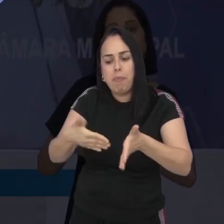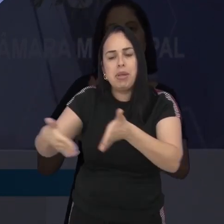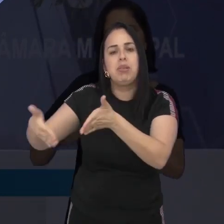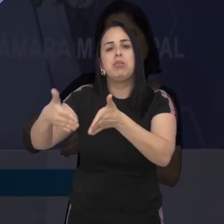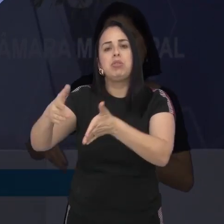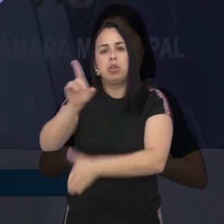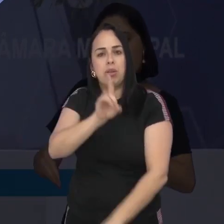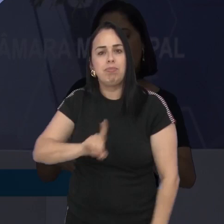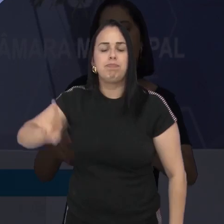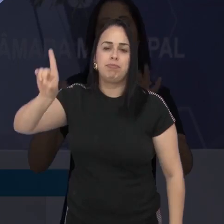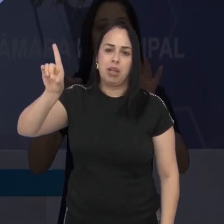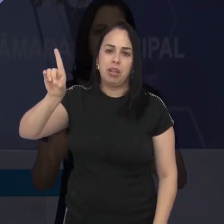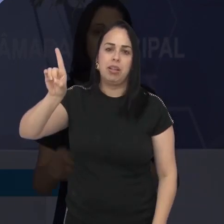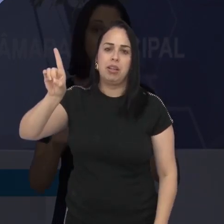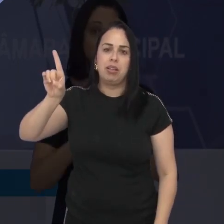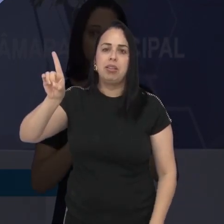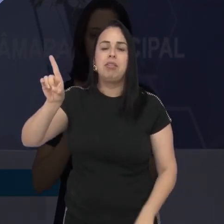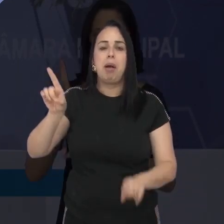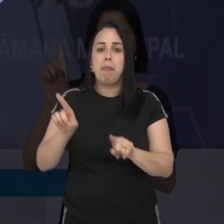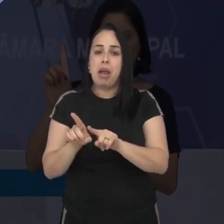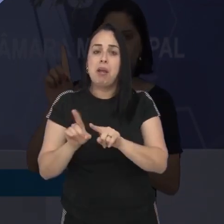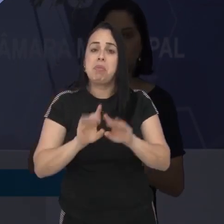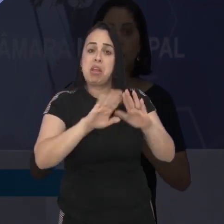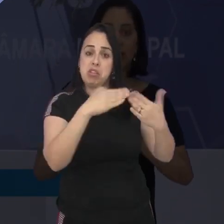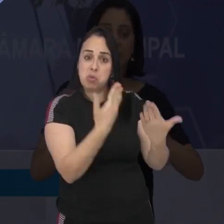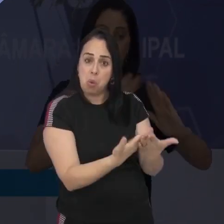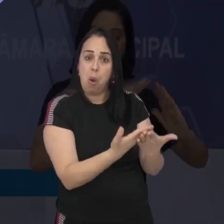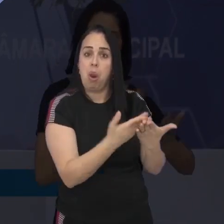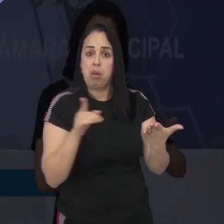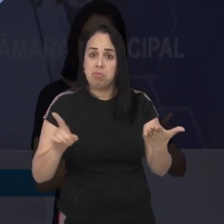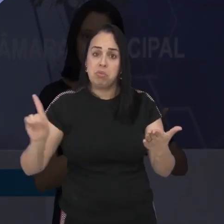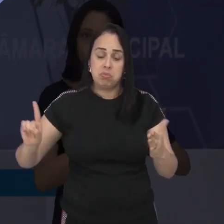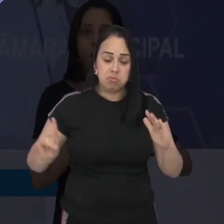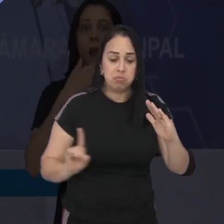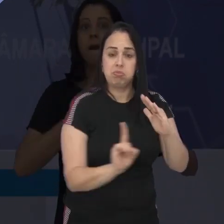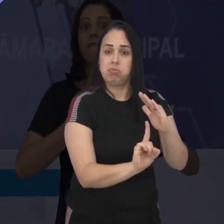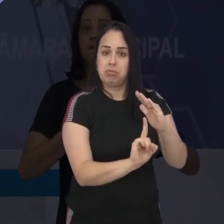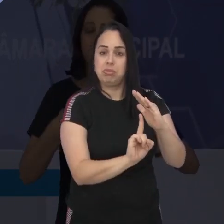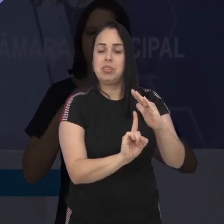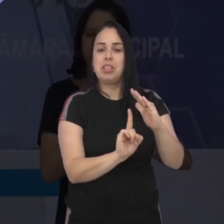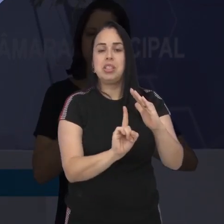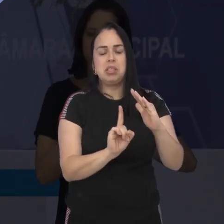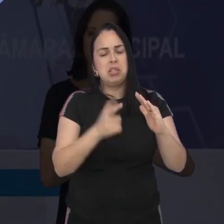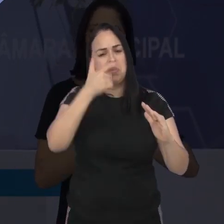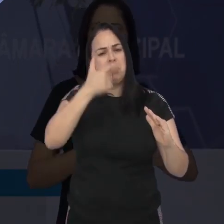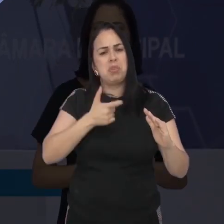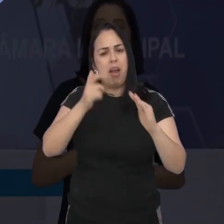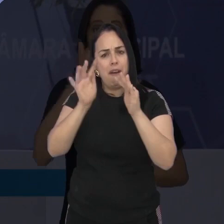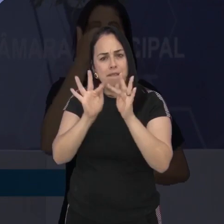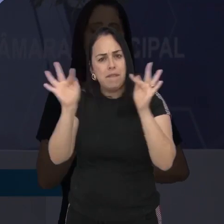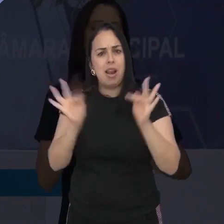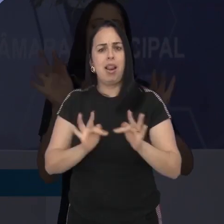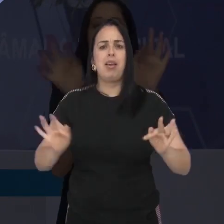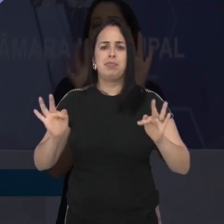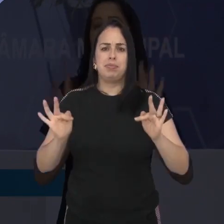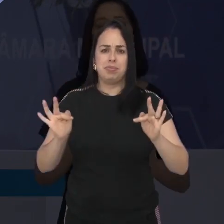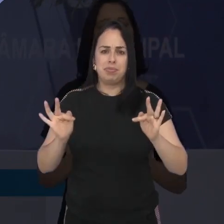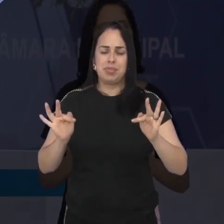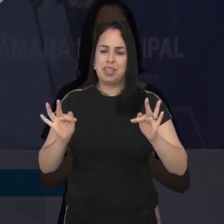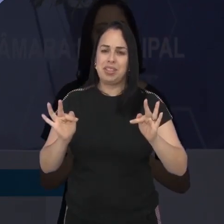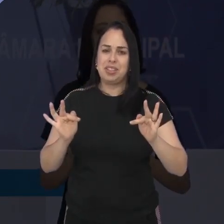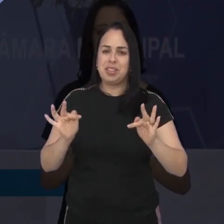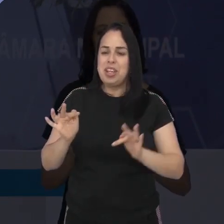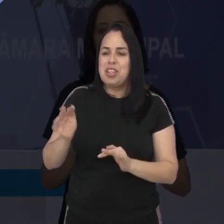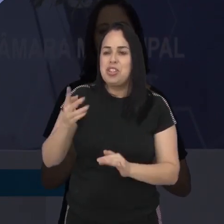Senhor e também em boas escolas que aqui existem. Sou muito feliz de fazer parte da